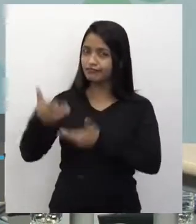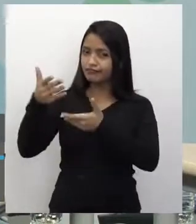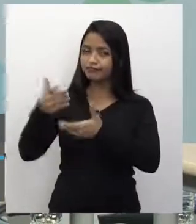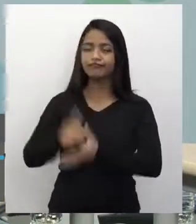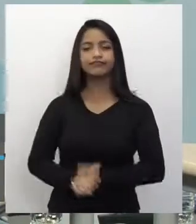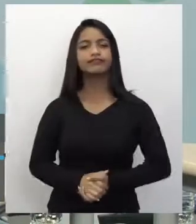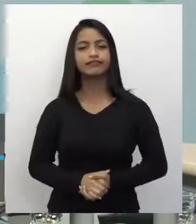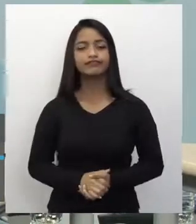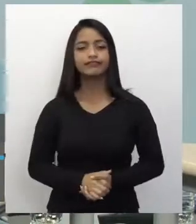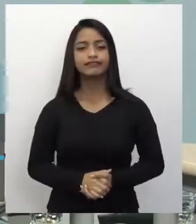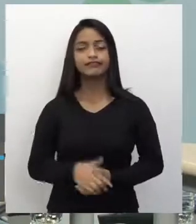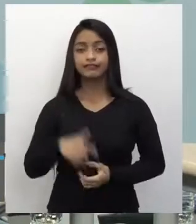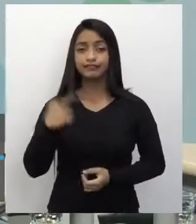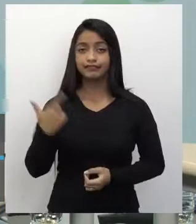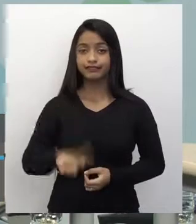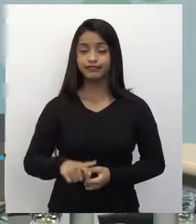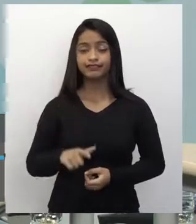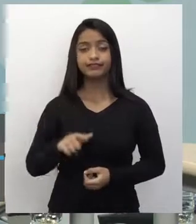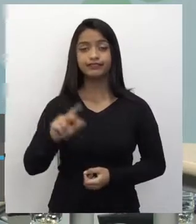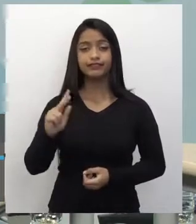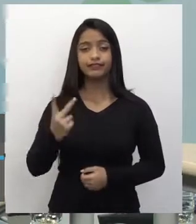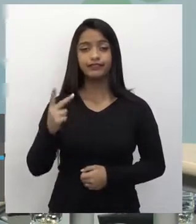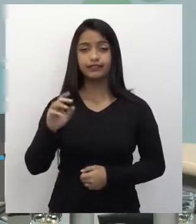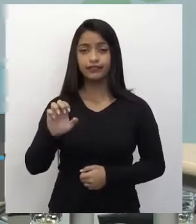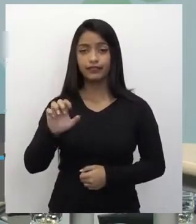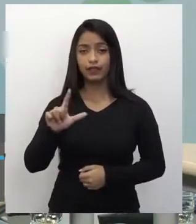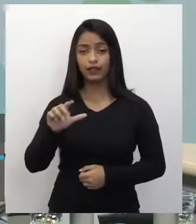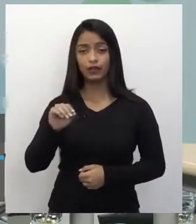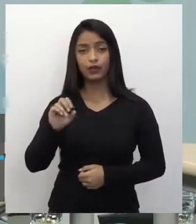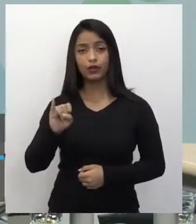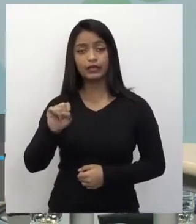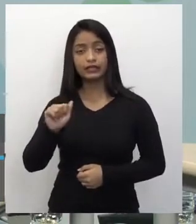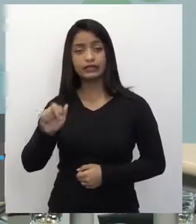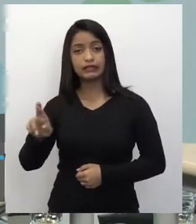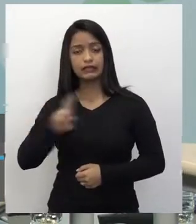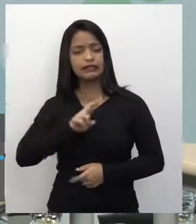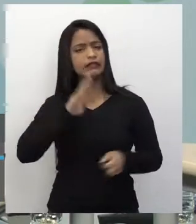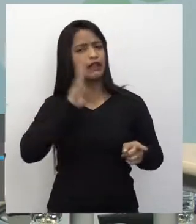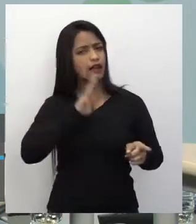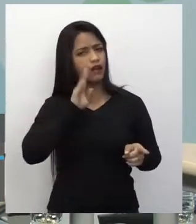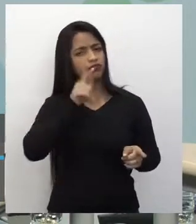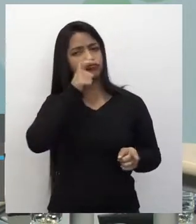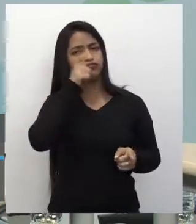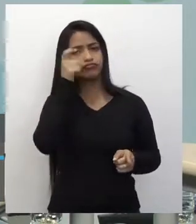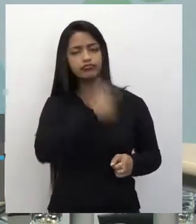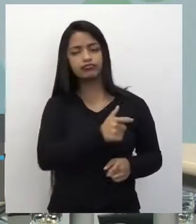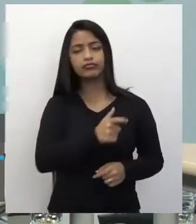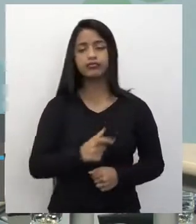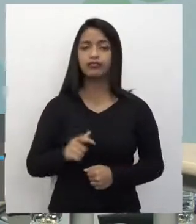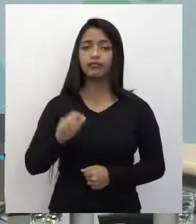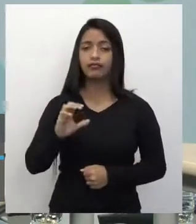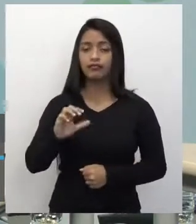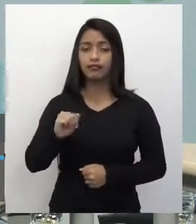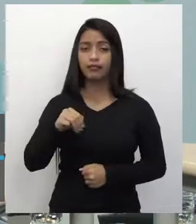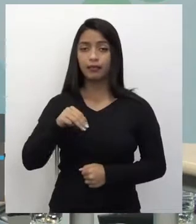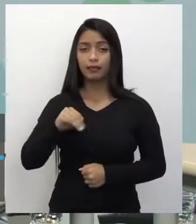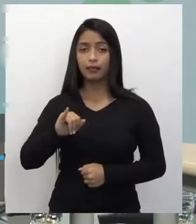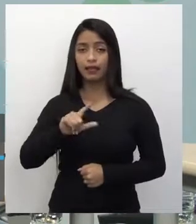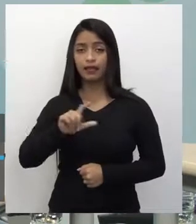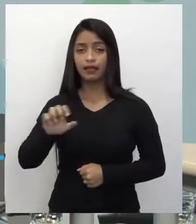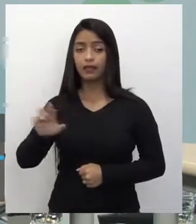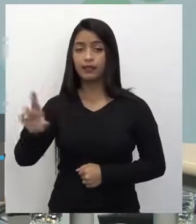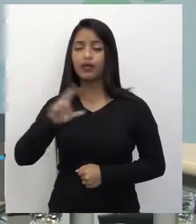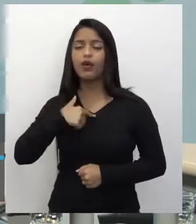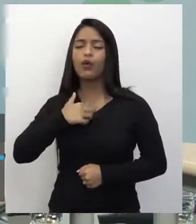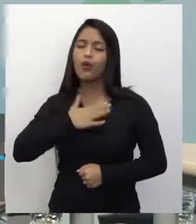E vamos lá. A Heloísa achou bem legal e interessante. E a Camille gostou mais aí do último,